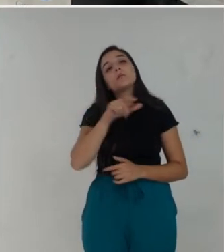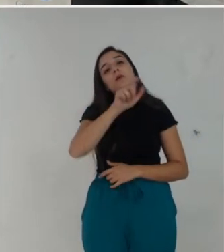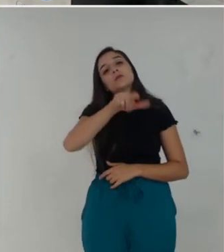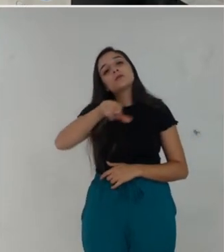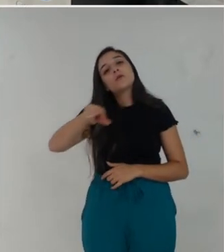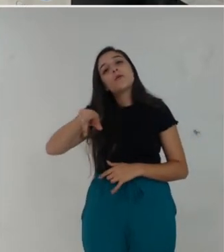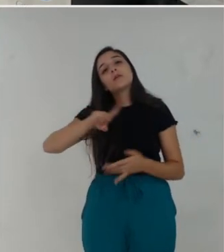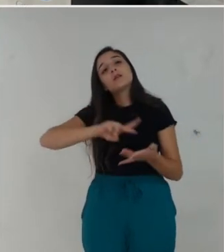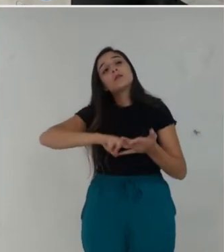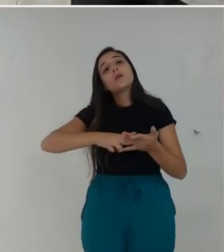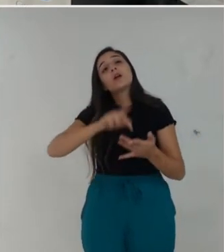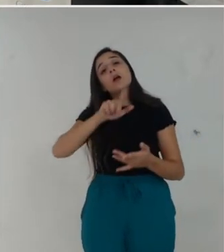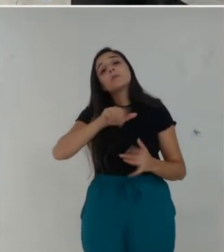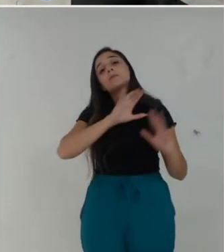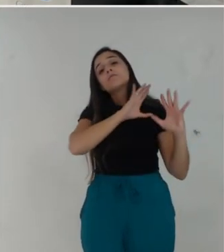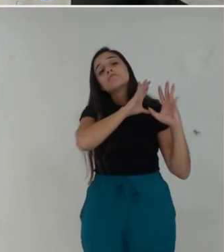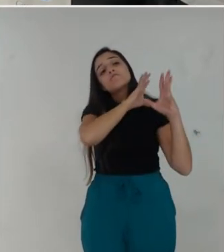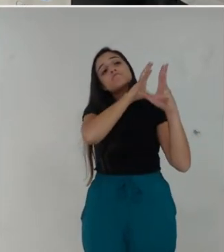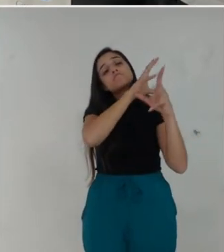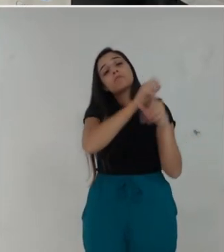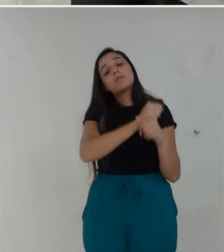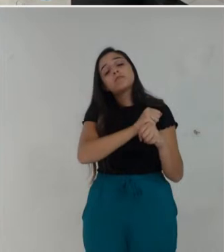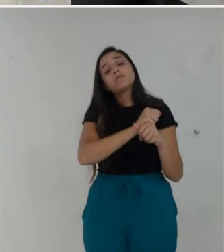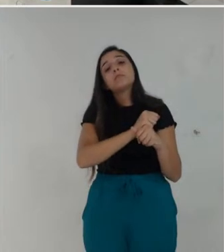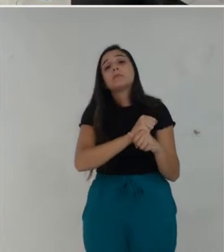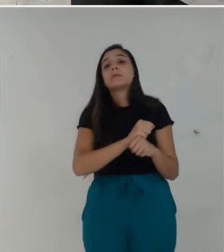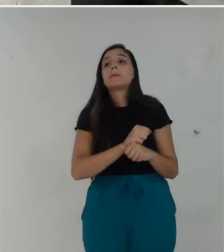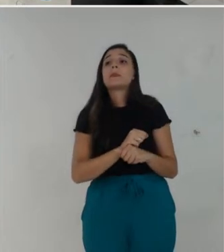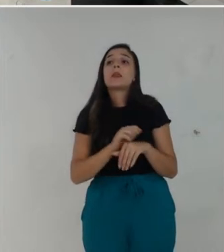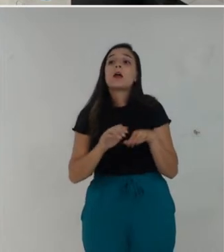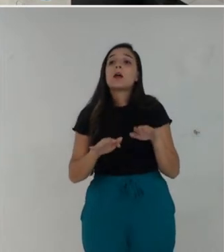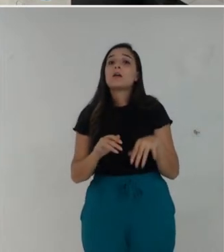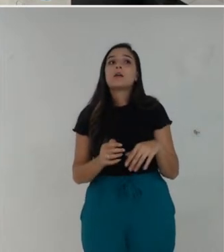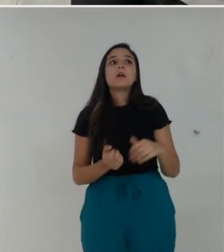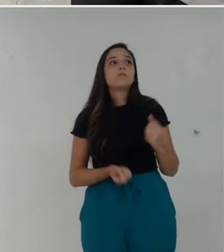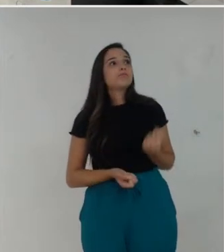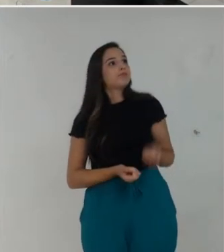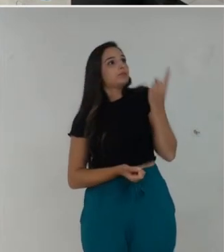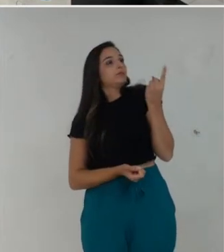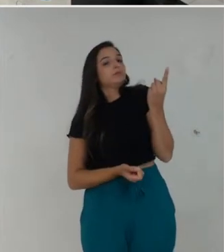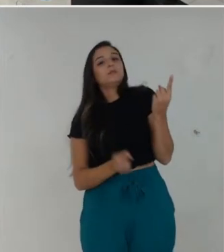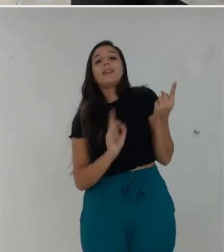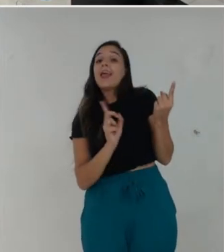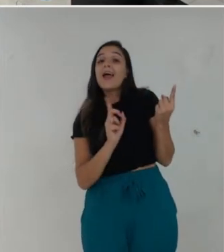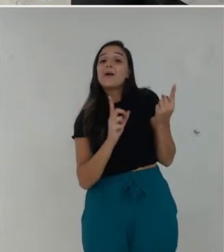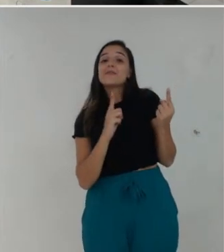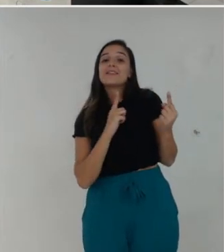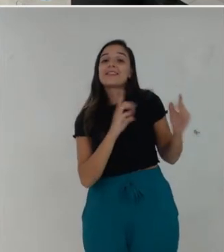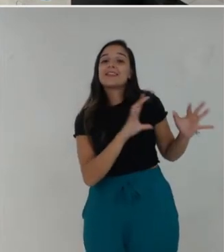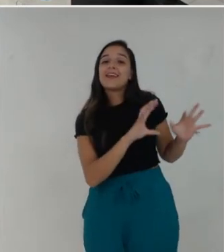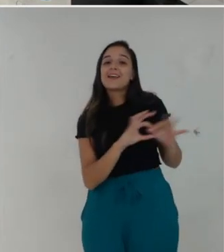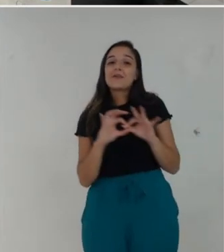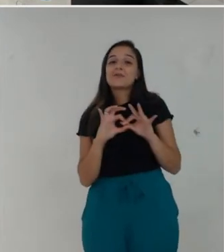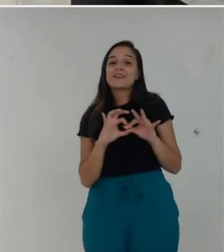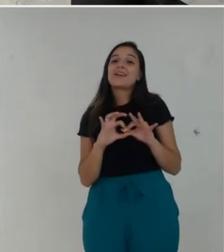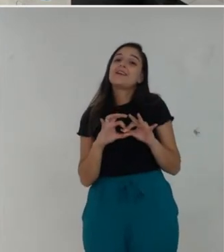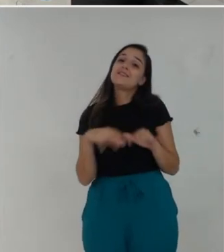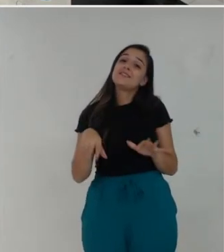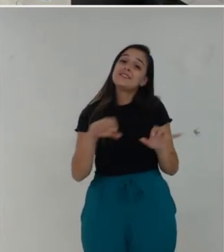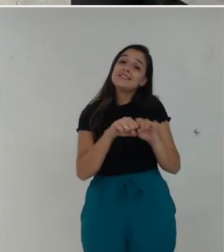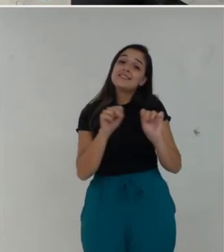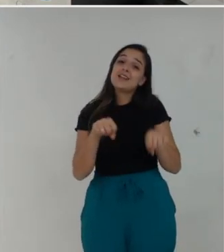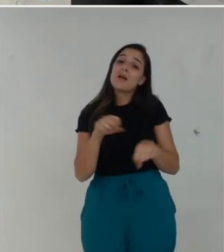seres históricos, né, que não surgem no meio do nada. Eles estão inseridos num sistema literário.